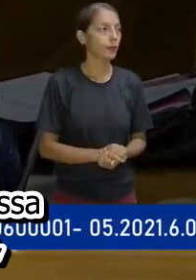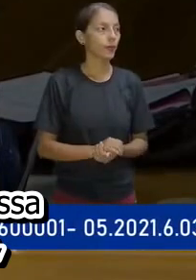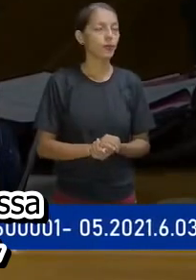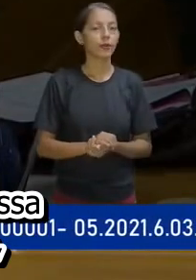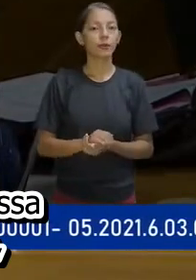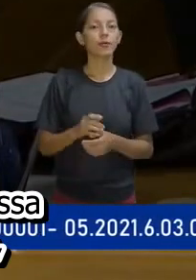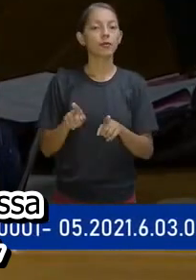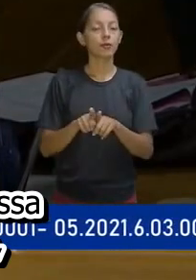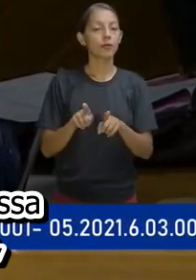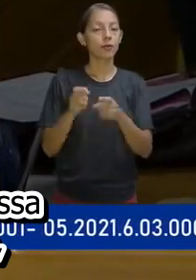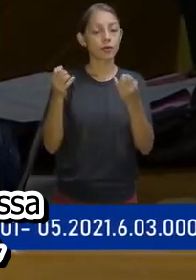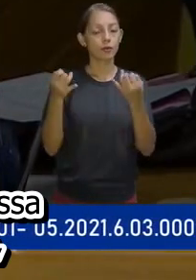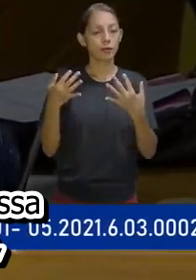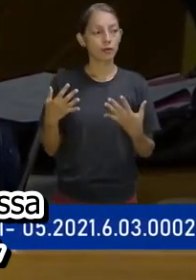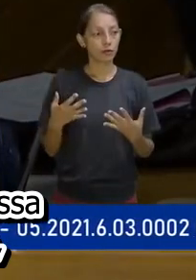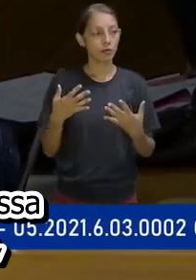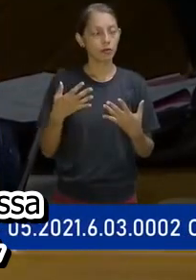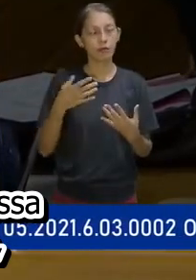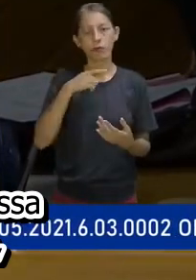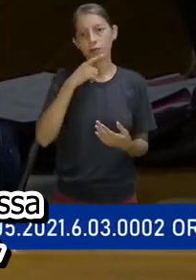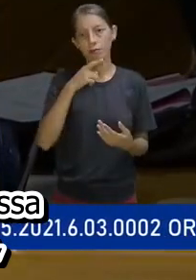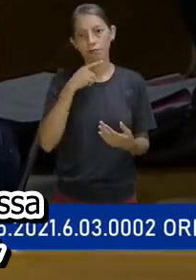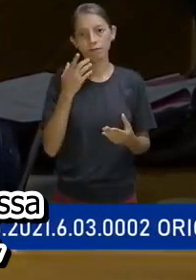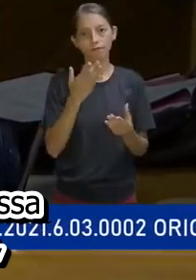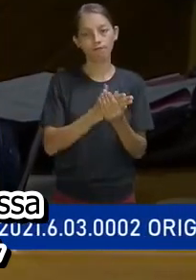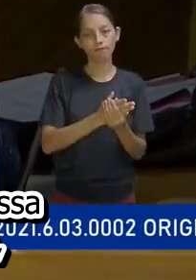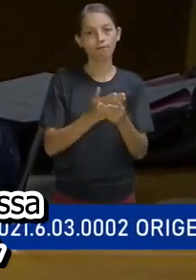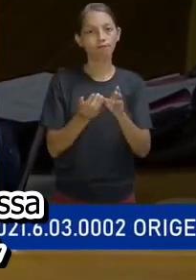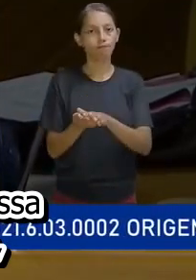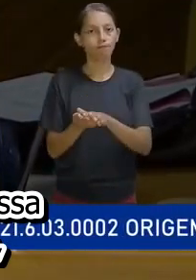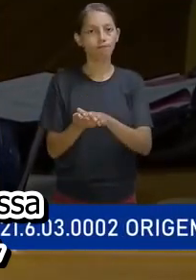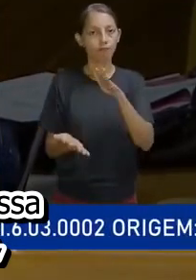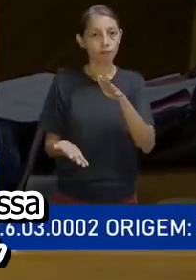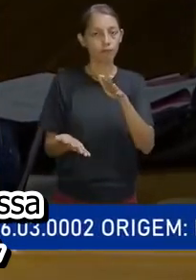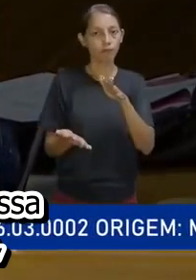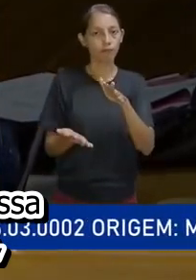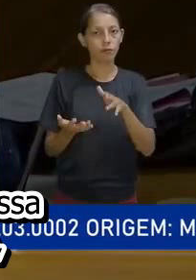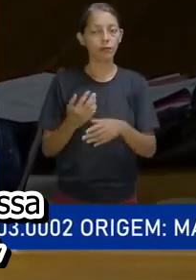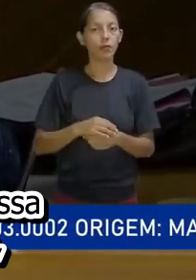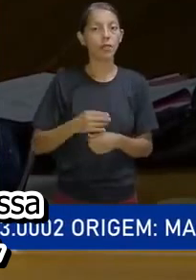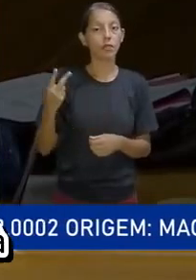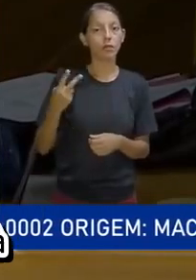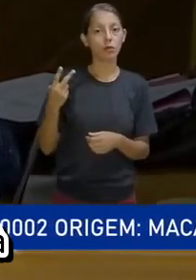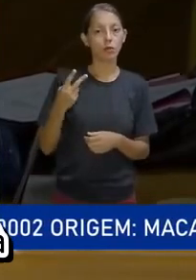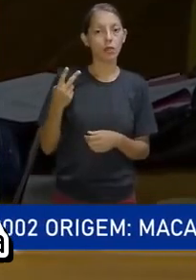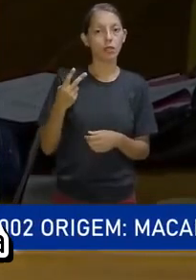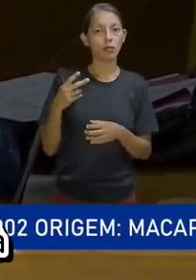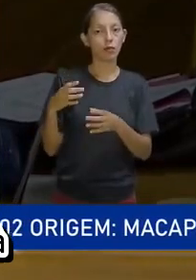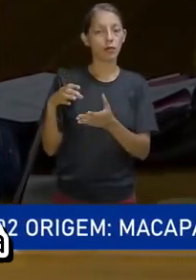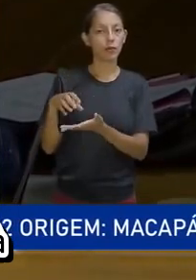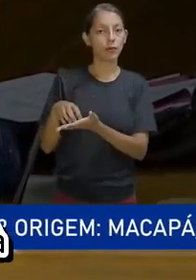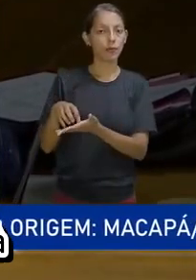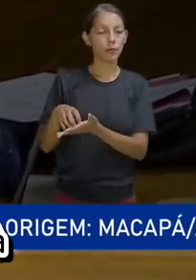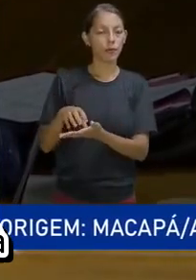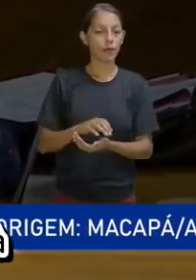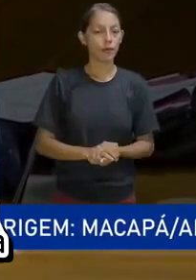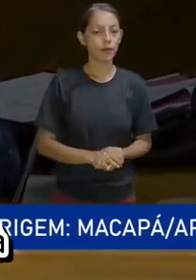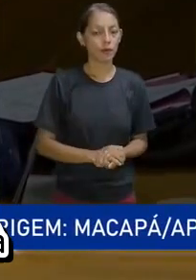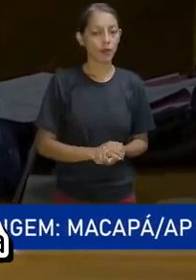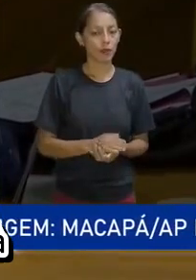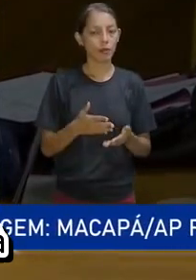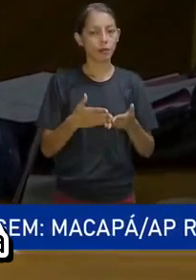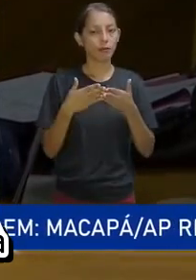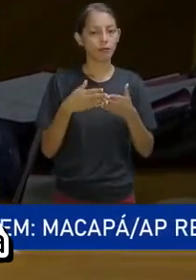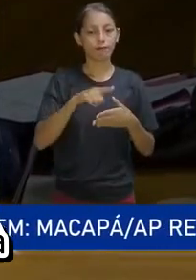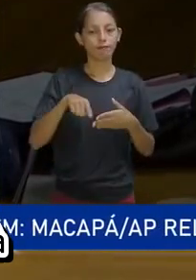Sustenta ainda que não há possibilidade de remessa dos autos ao juízo da segunda zona eleitoral e, consequentemente, a anulação dos